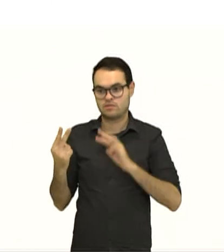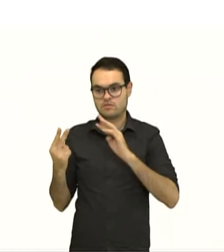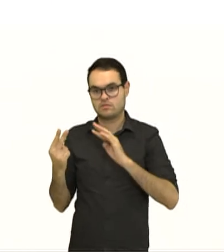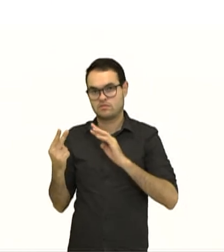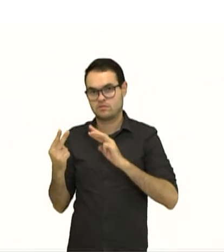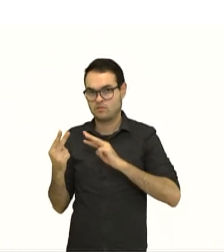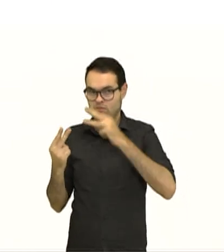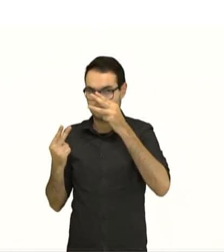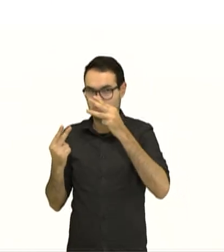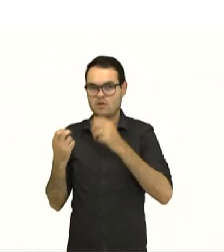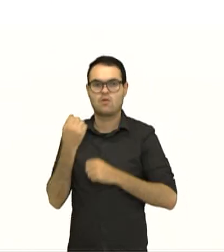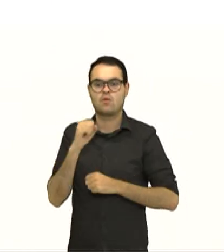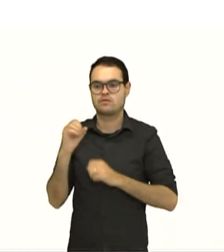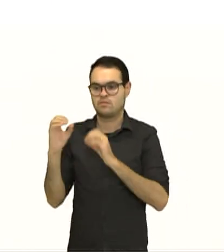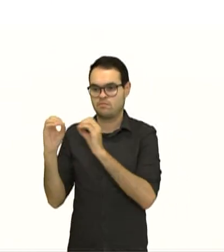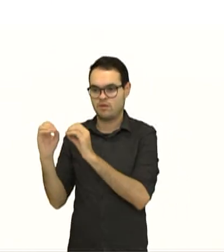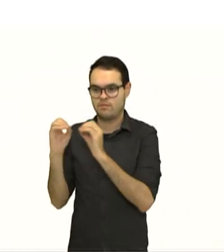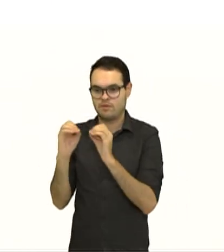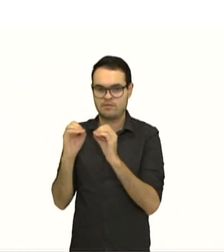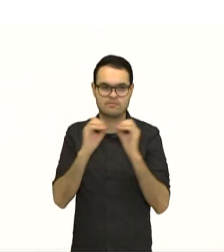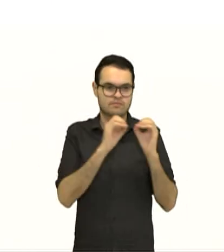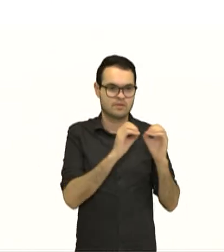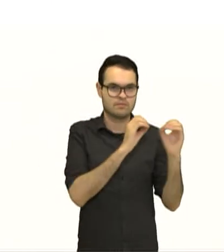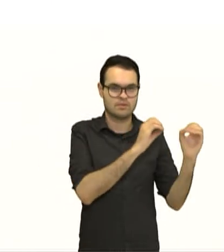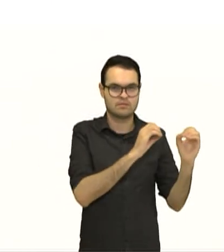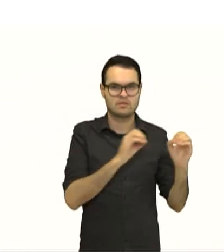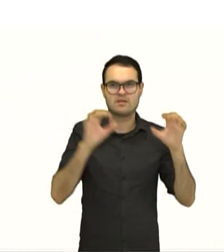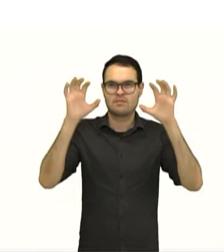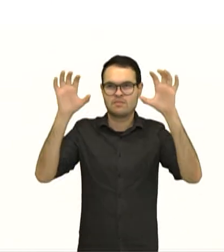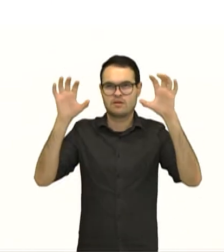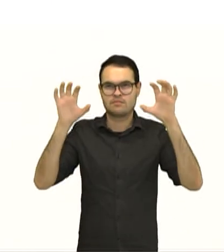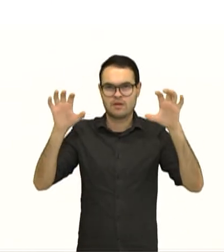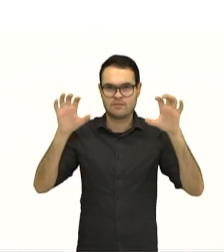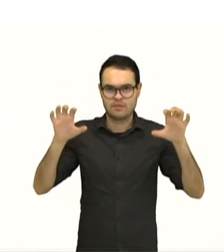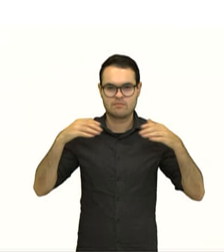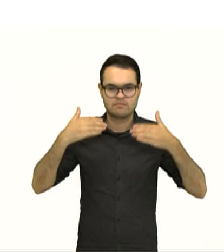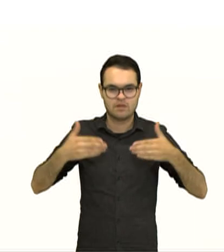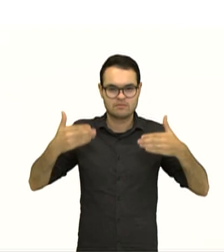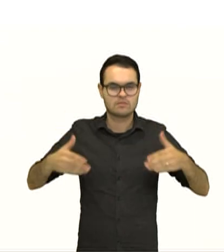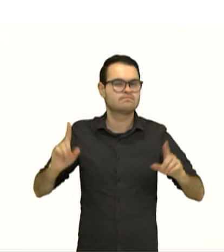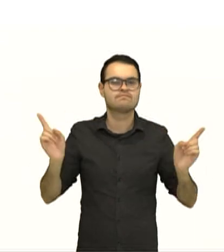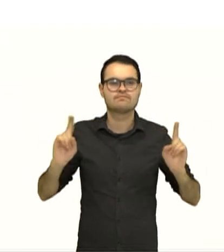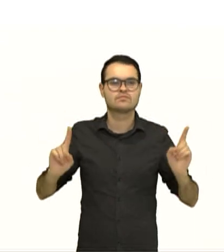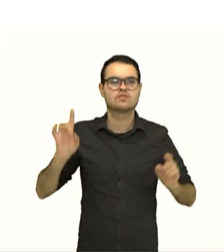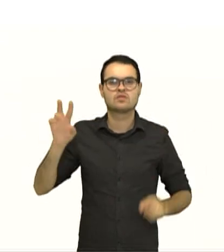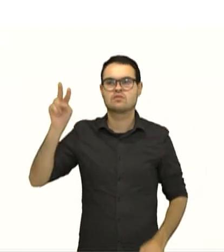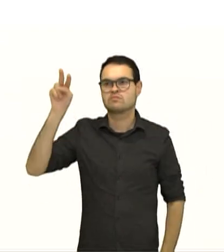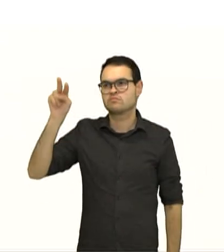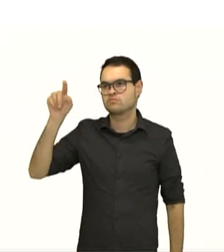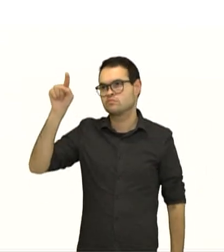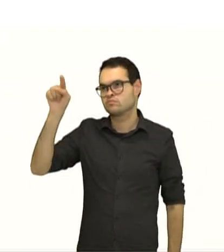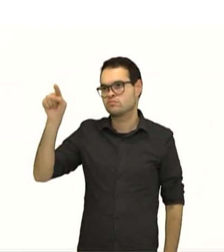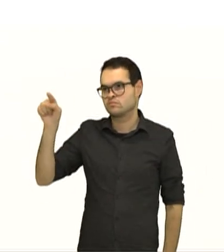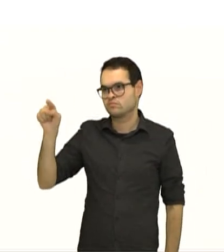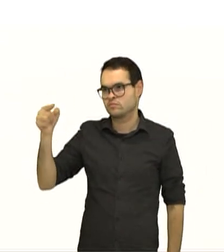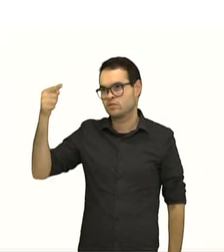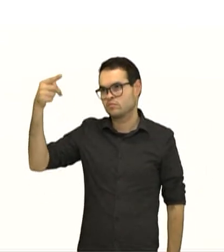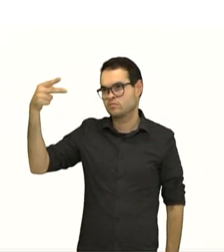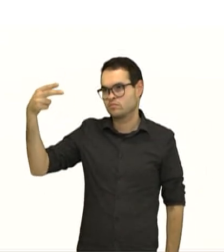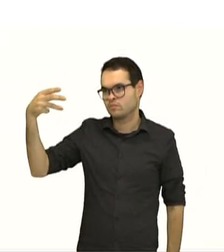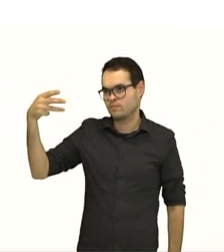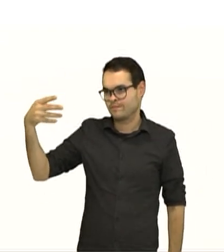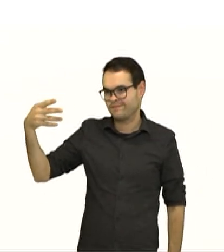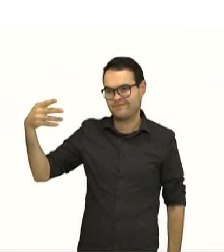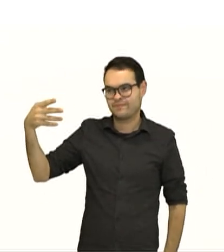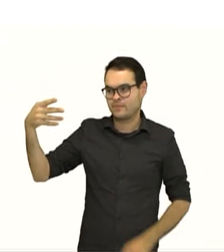8. Muito bem, então eu preciso ir fazendo isso um por um? Não, eu só vou olhar aqui, ó, uma linha, duas linhas, três linhas, quatro